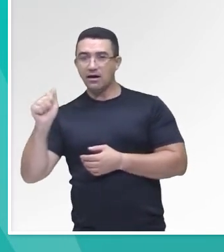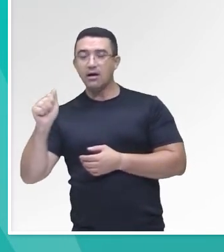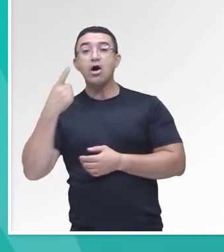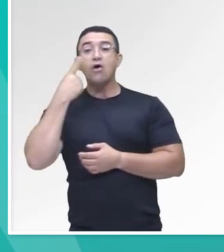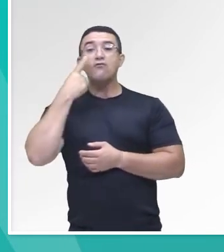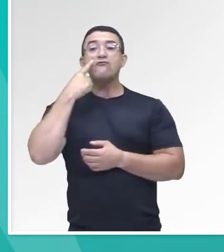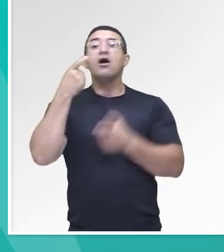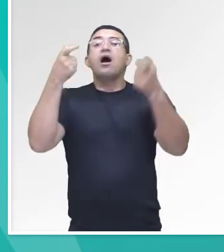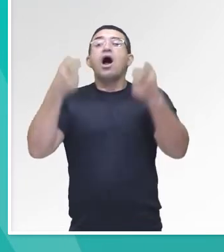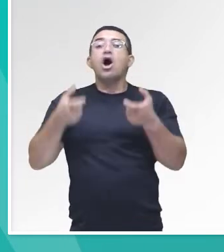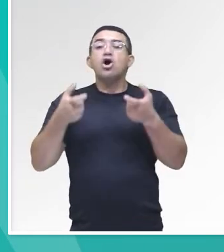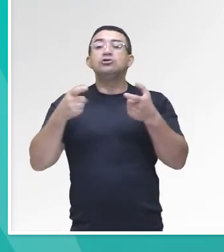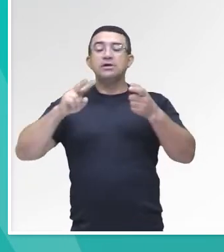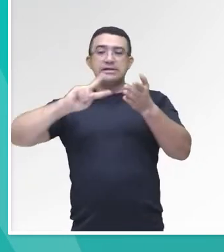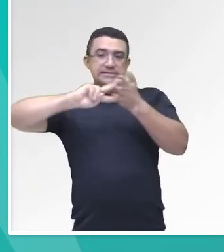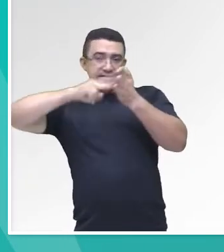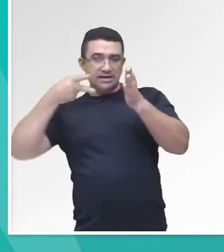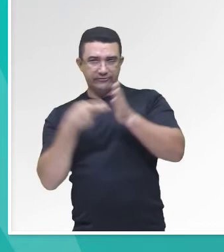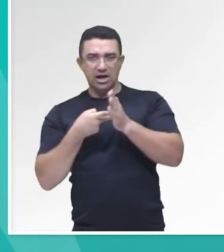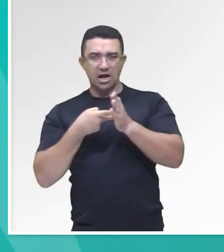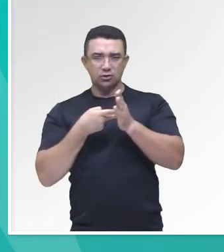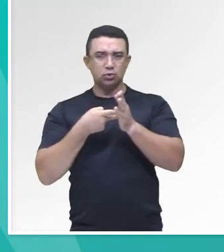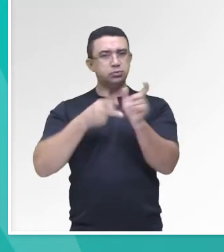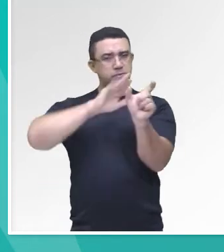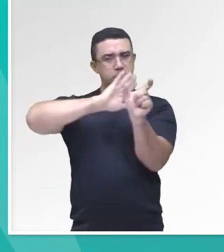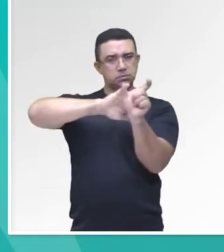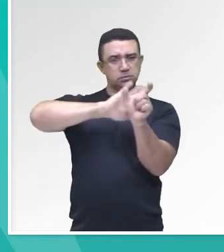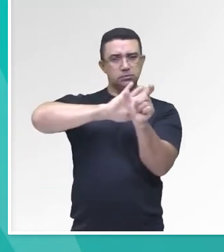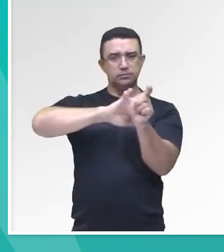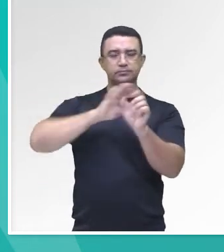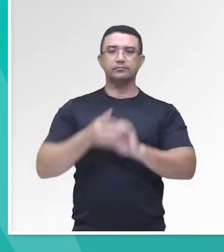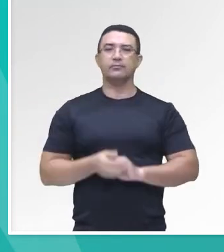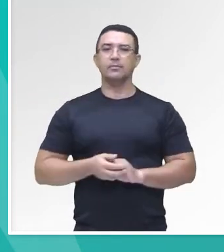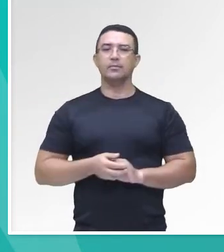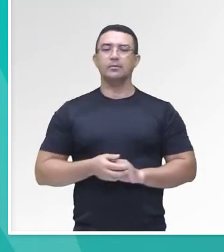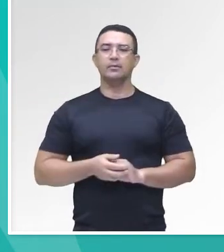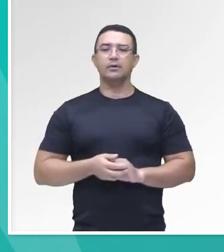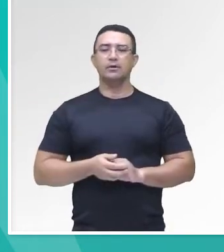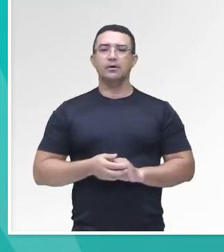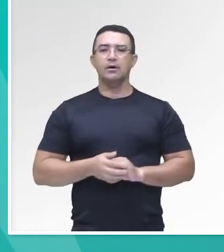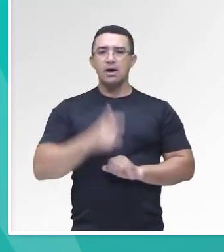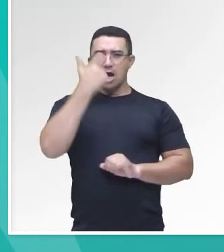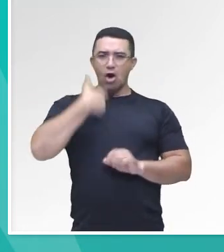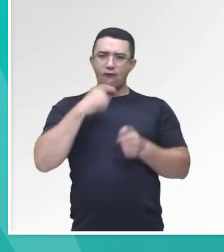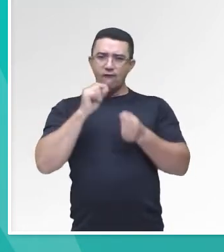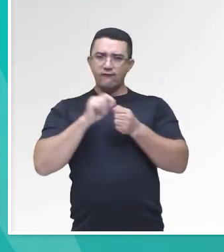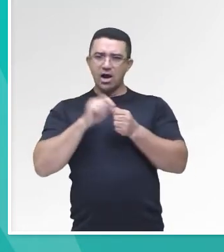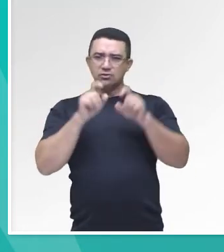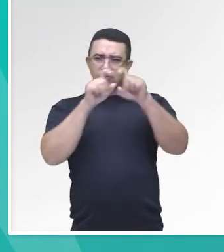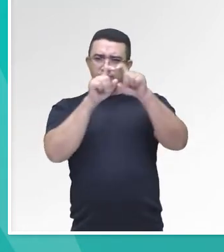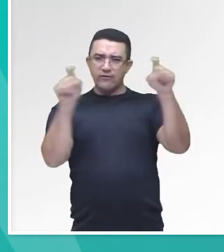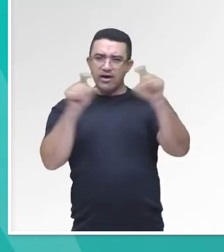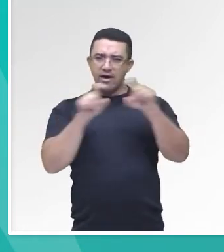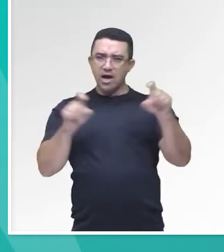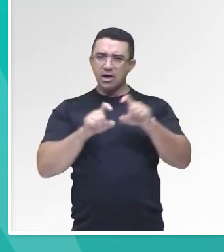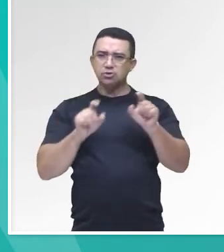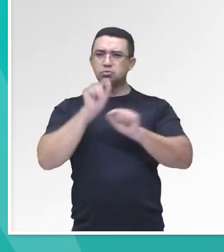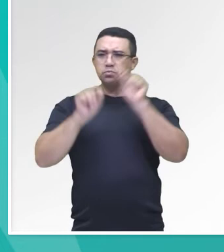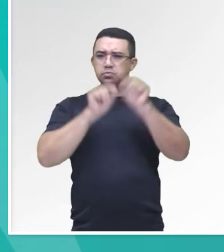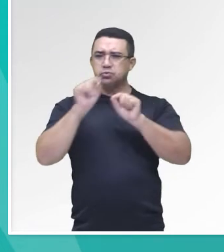faço versos com quem chora, de desalento, de